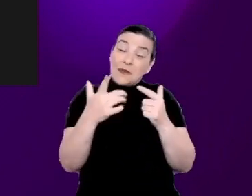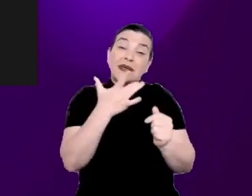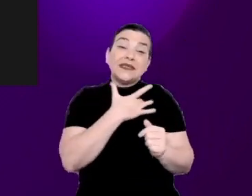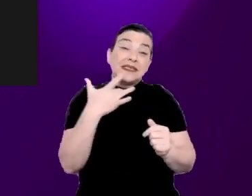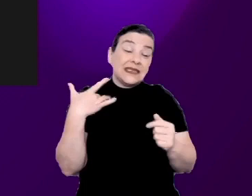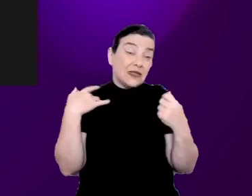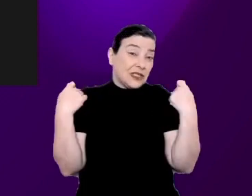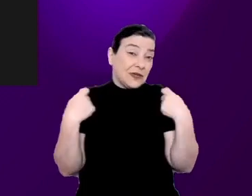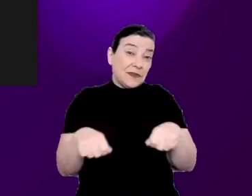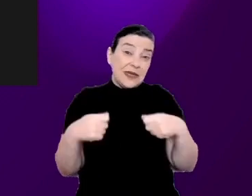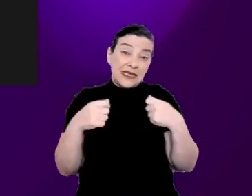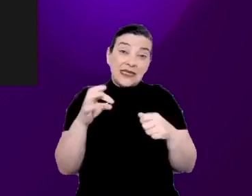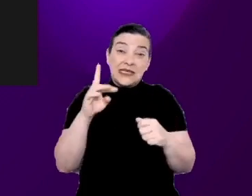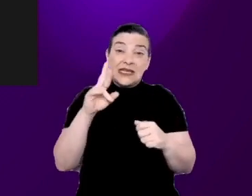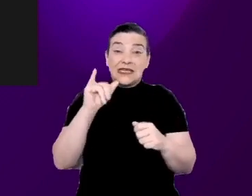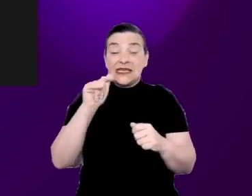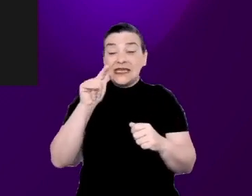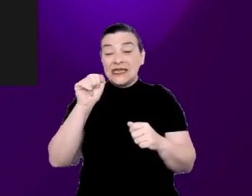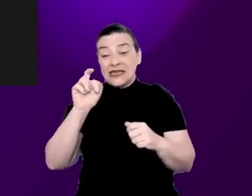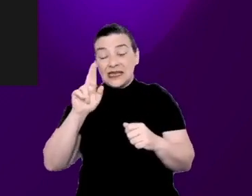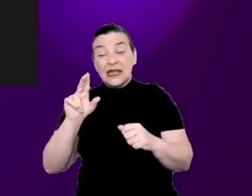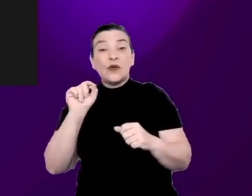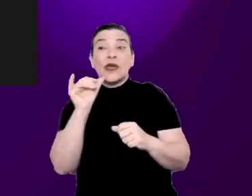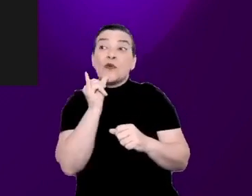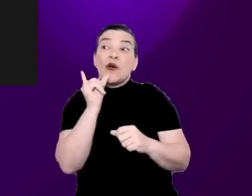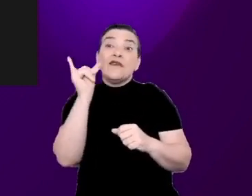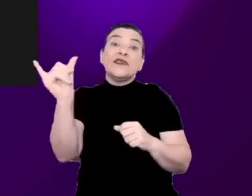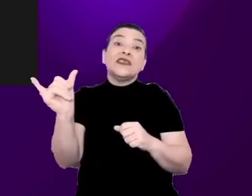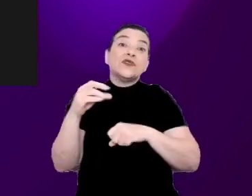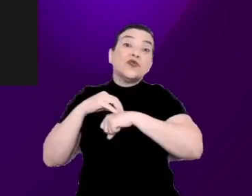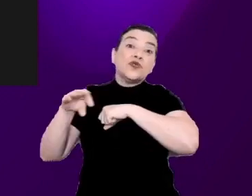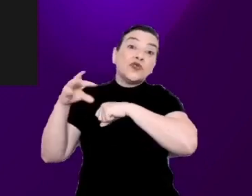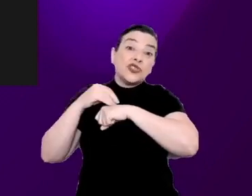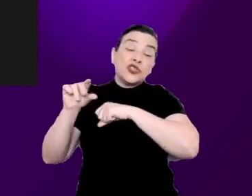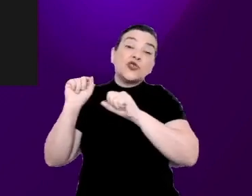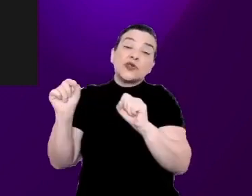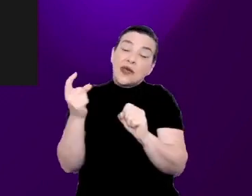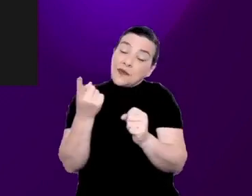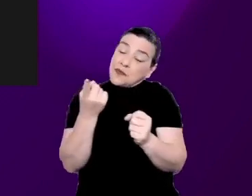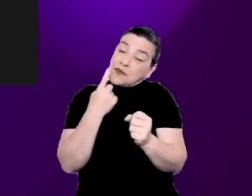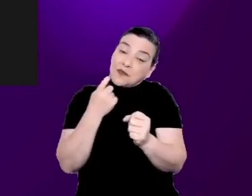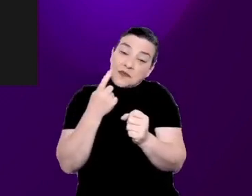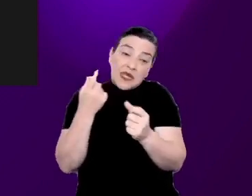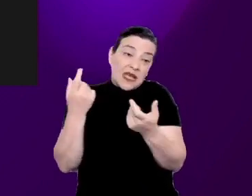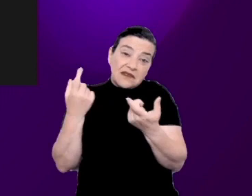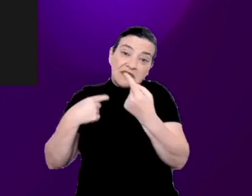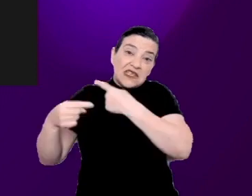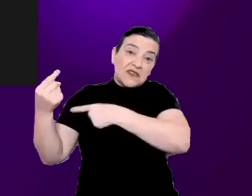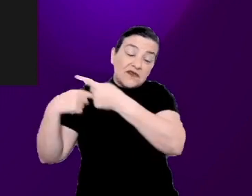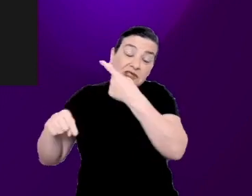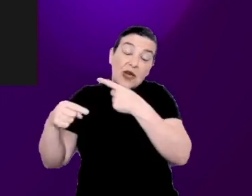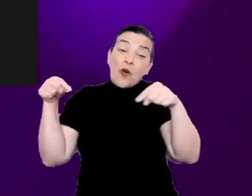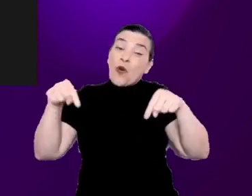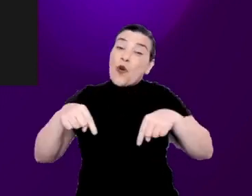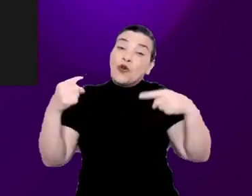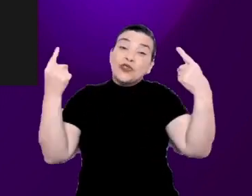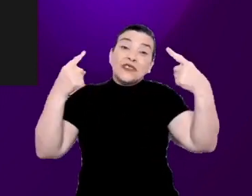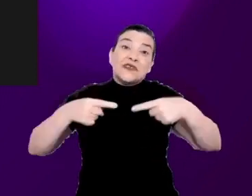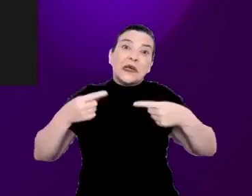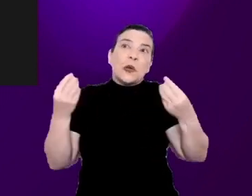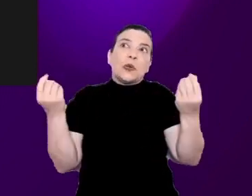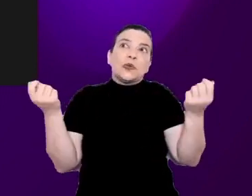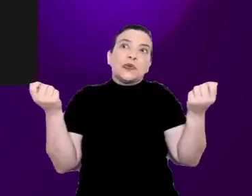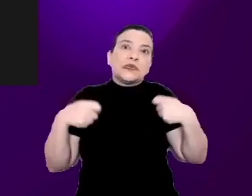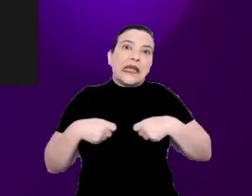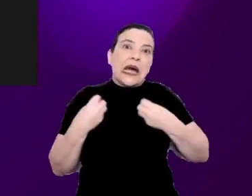de um trigger para um aviso, por exemplo, uma sugestão de transfusão. E o nosso grande desafio hoje é conseguir